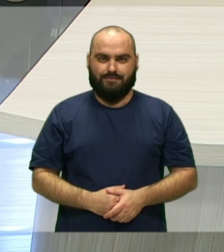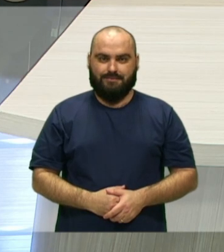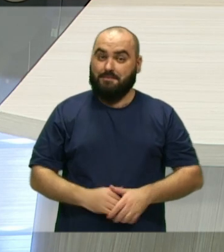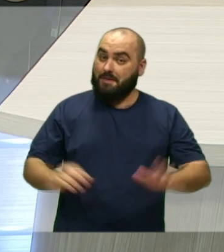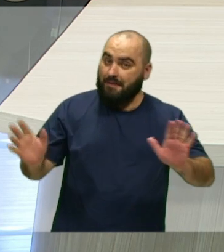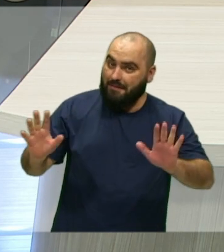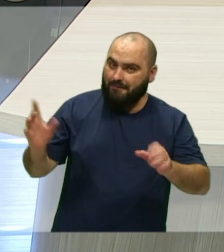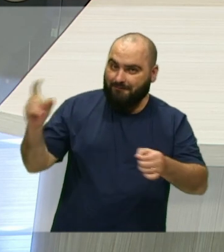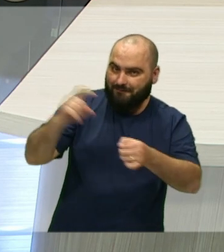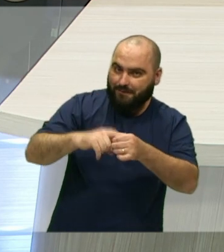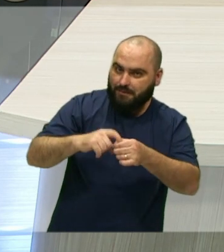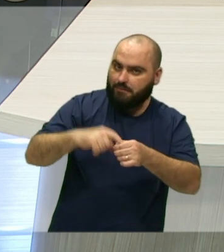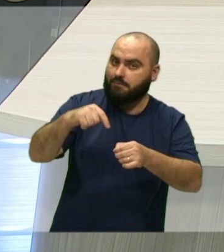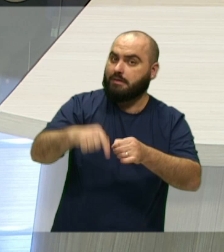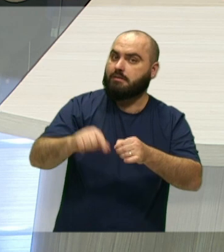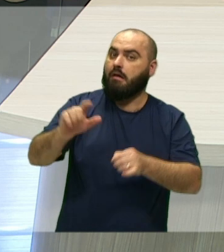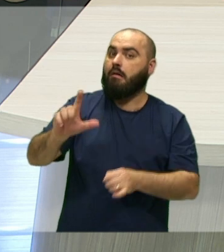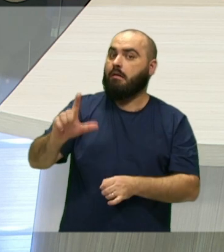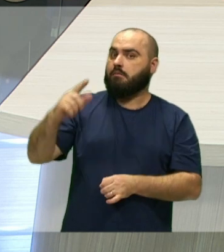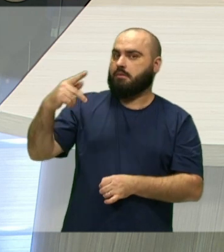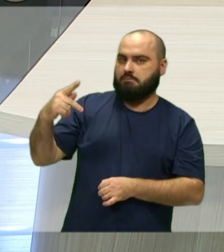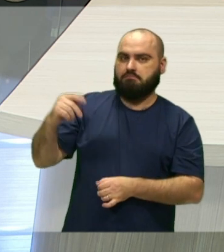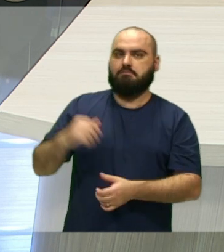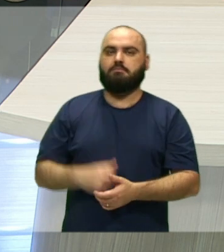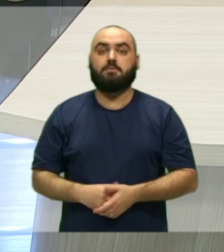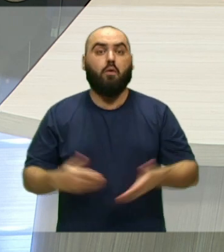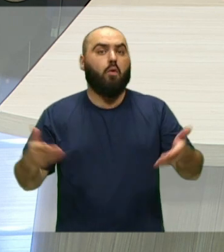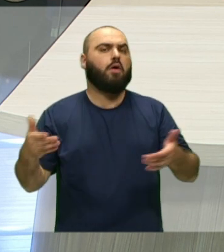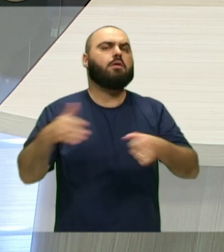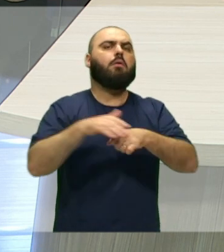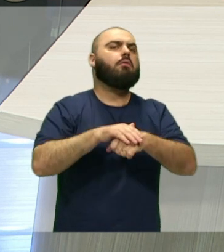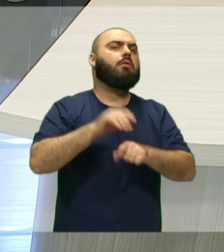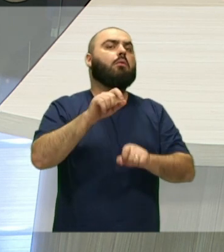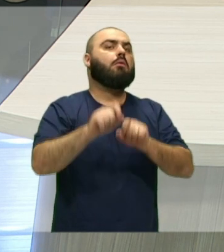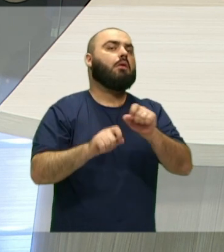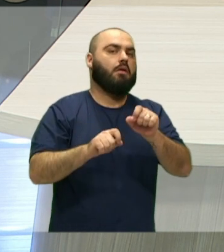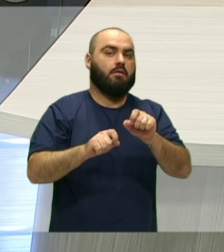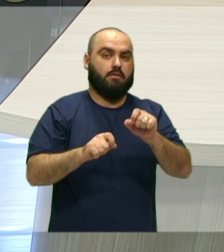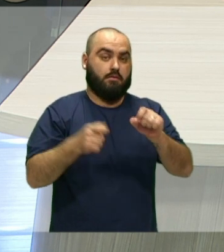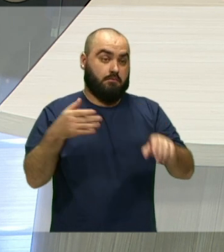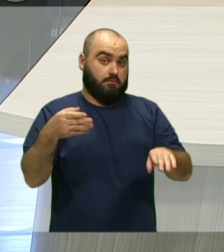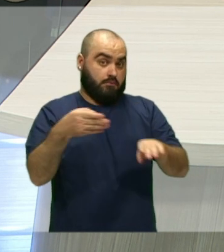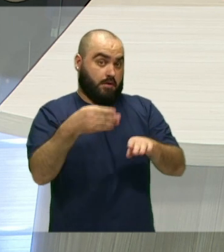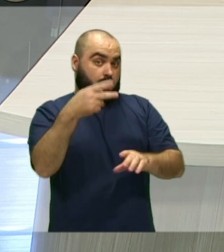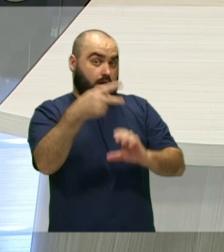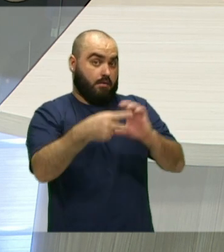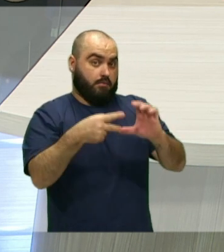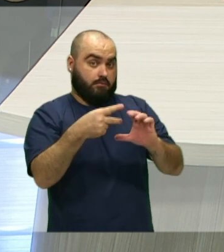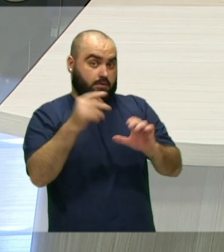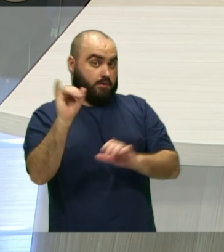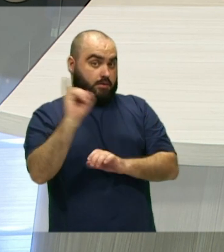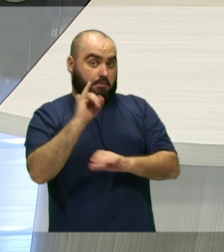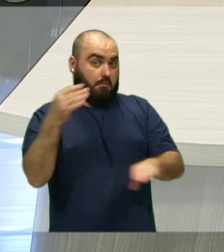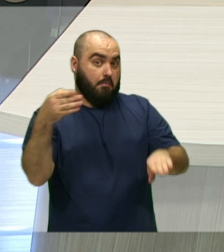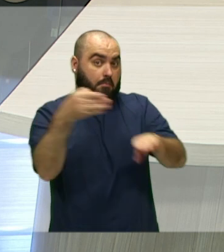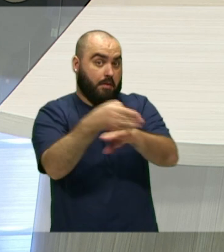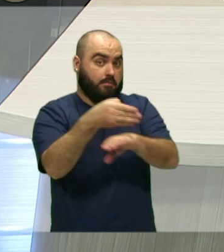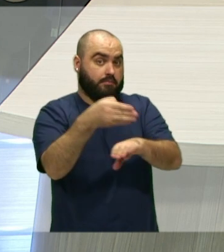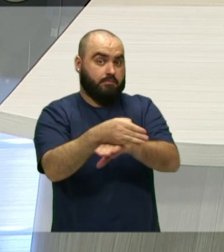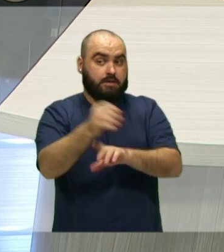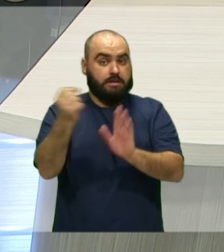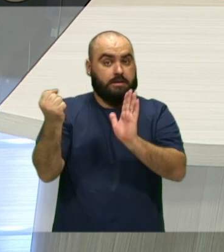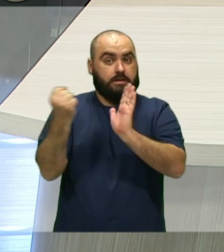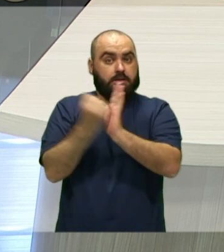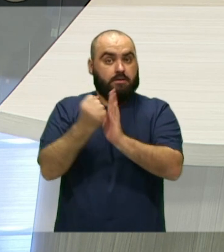retornamos com o programa legislativo em pauta hoje conversamos sobre a participação da câmara no programa selo social com o gerente